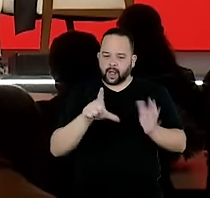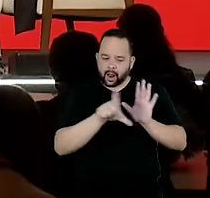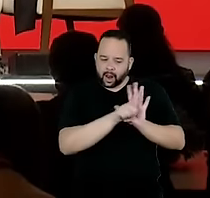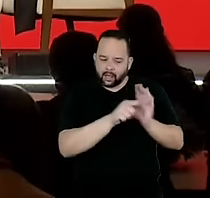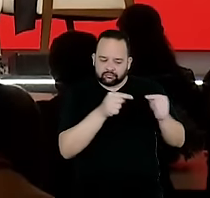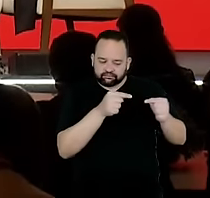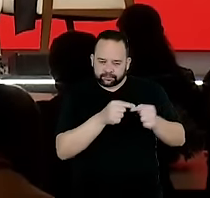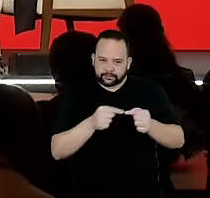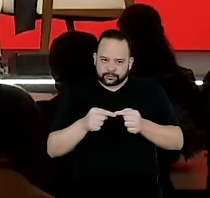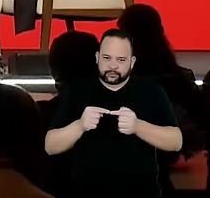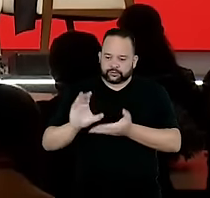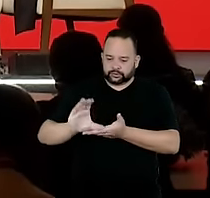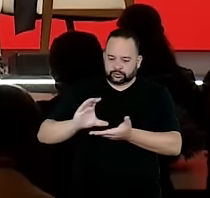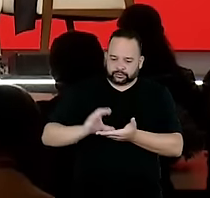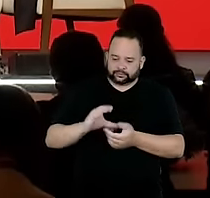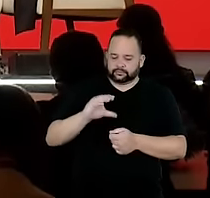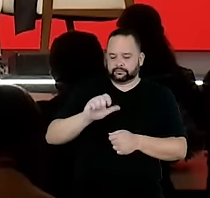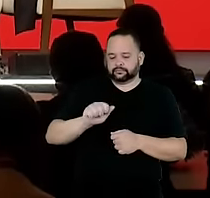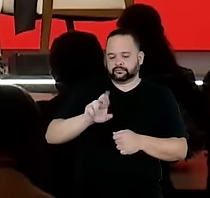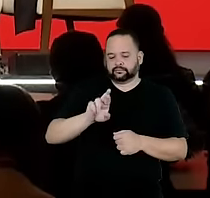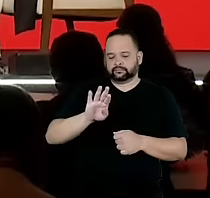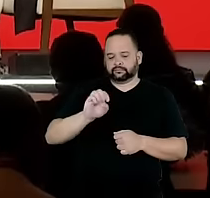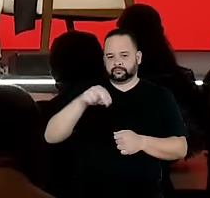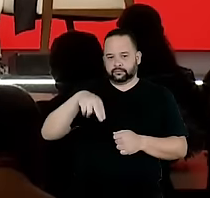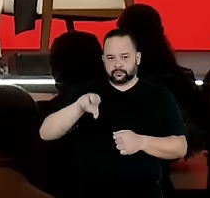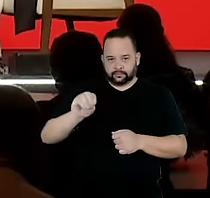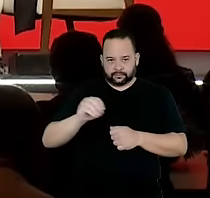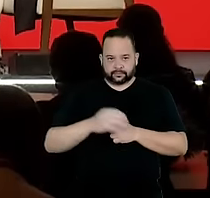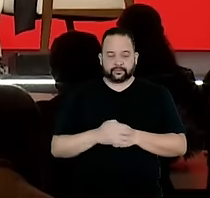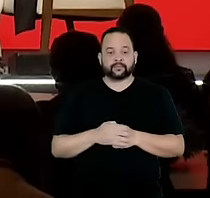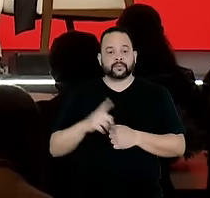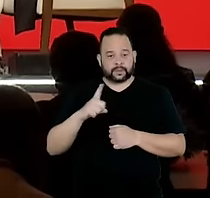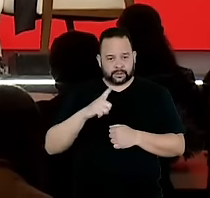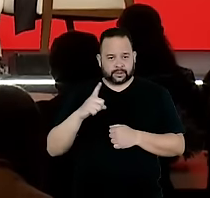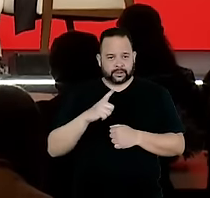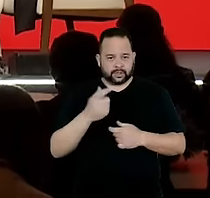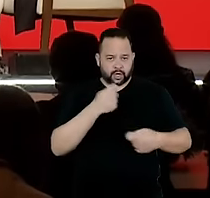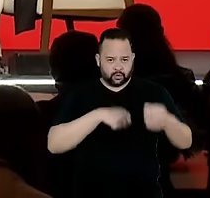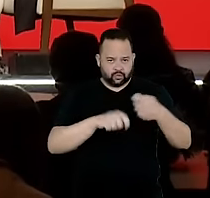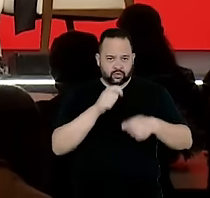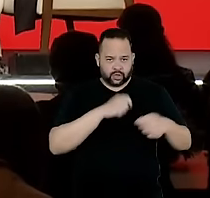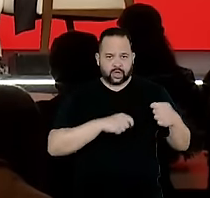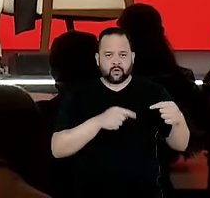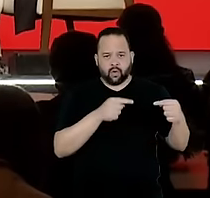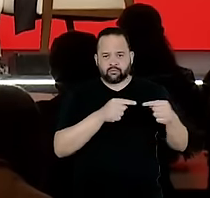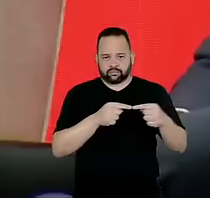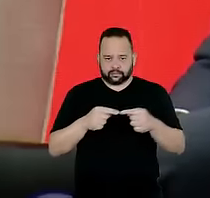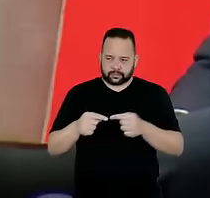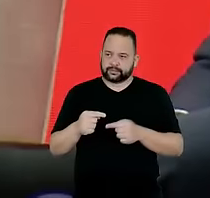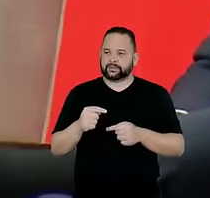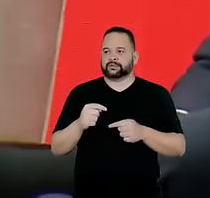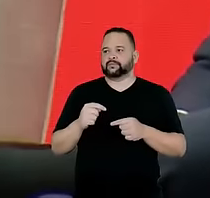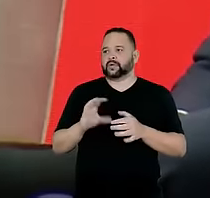facetas né Eh criar o mercado regulado que é basicamente um mercado de licenças de emissão